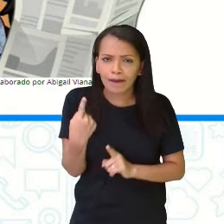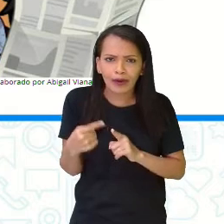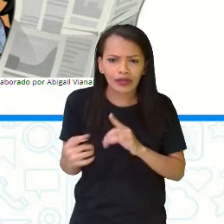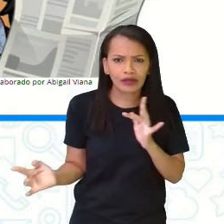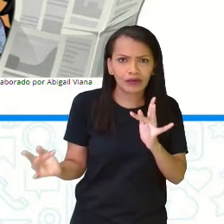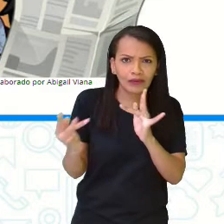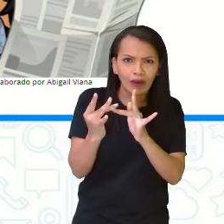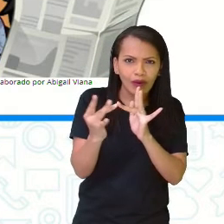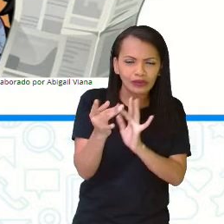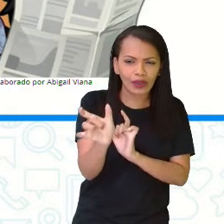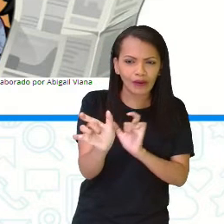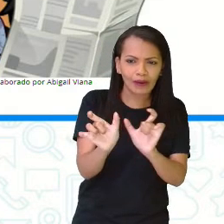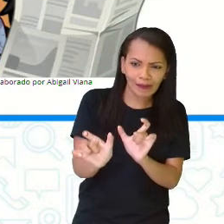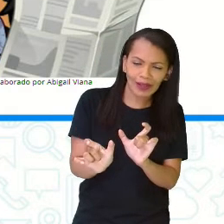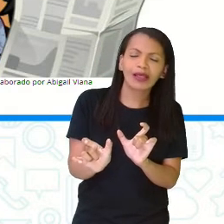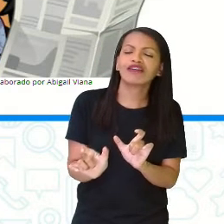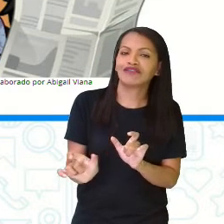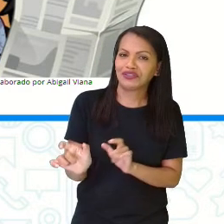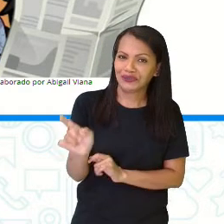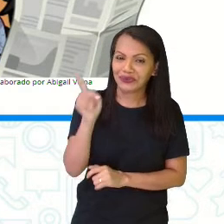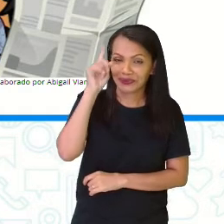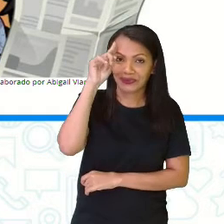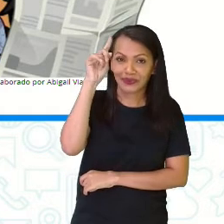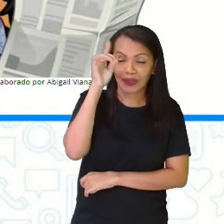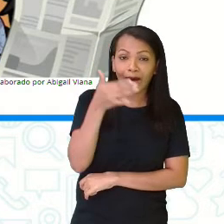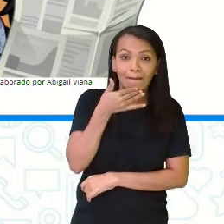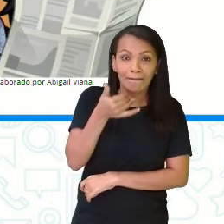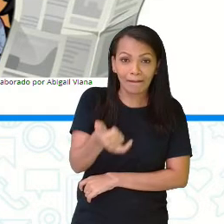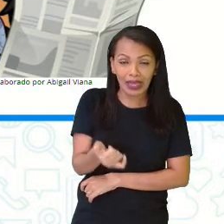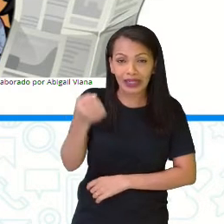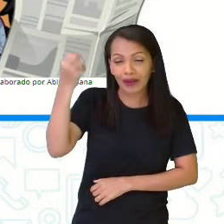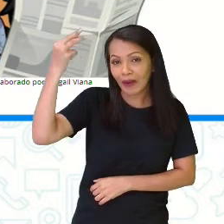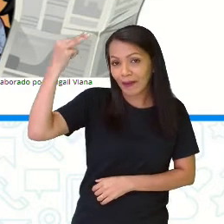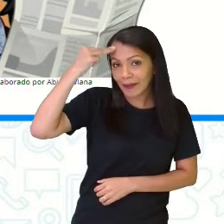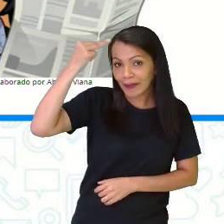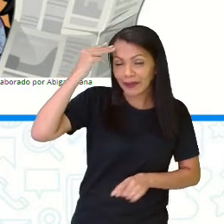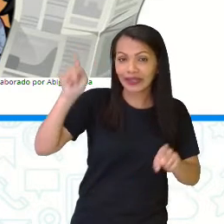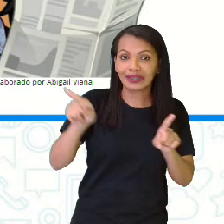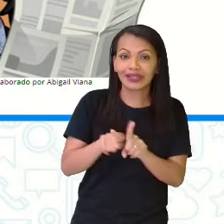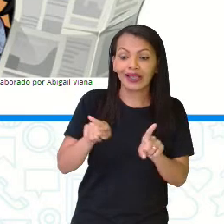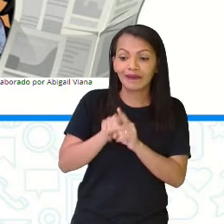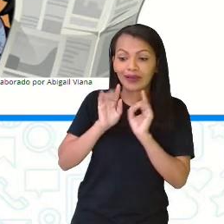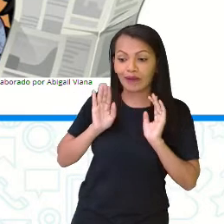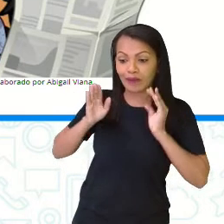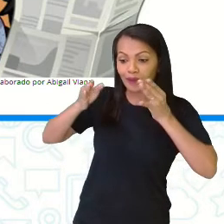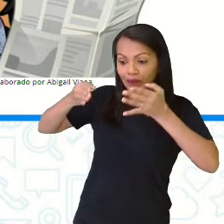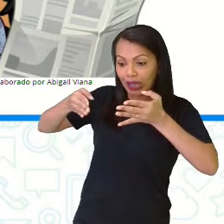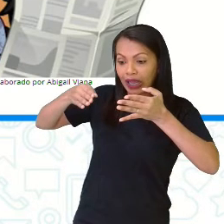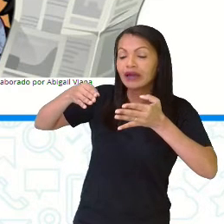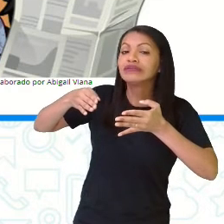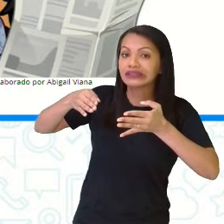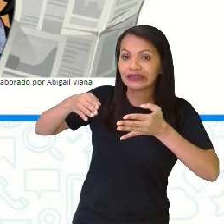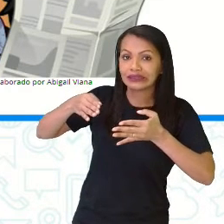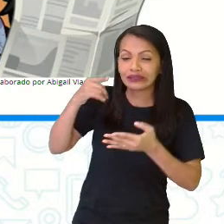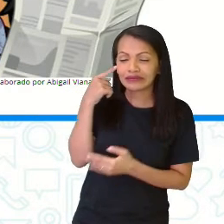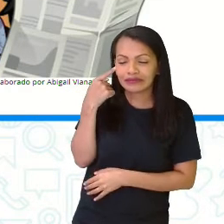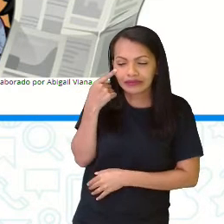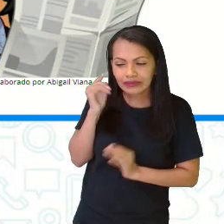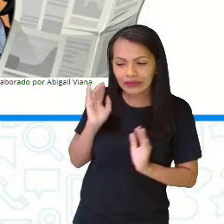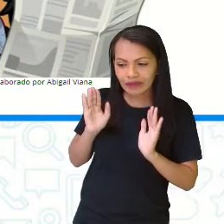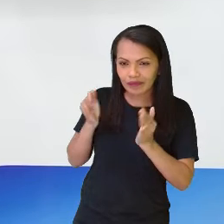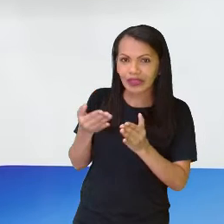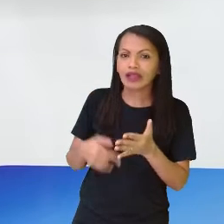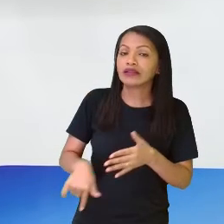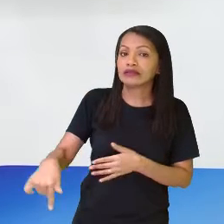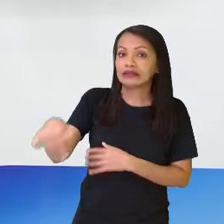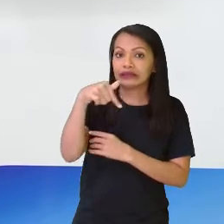com as palavras ali diariamente. Melhora a memória e melhora o foco e a concentração. Então, eu te dei